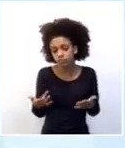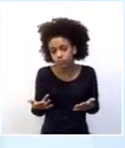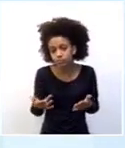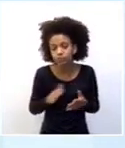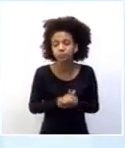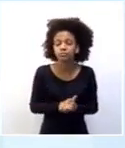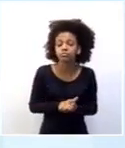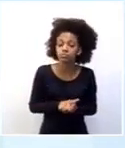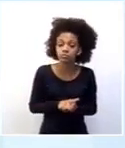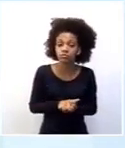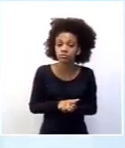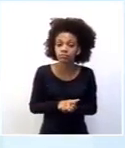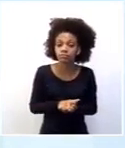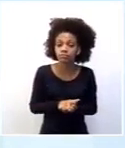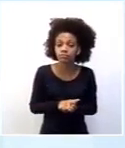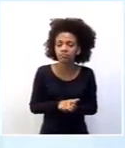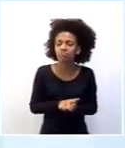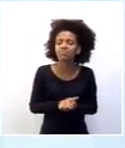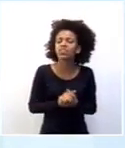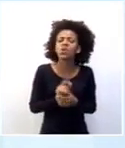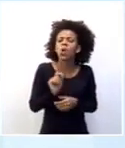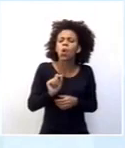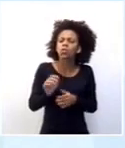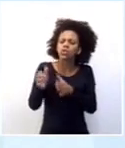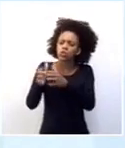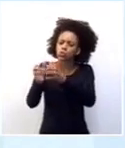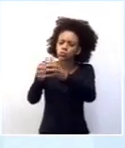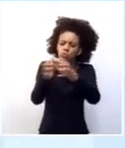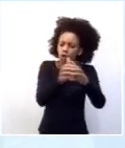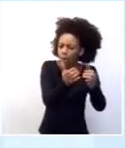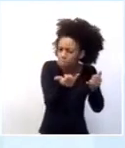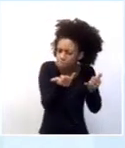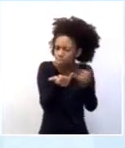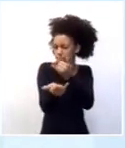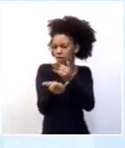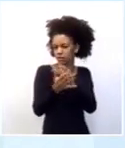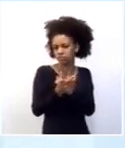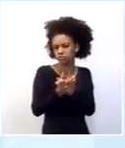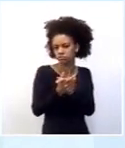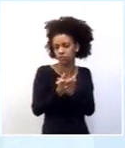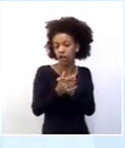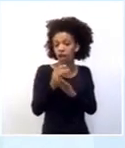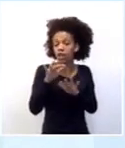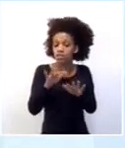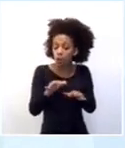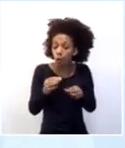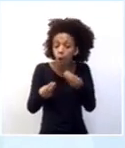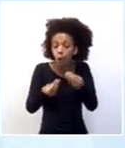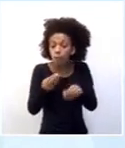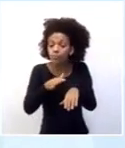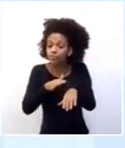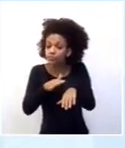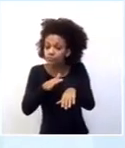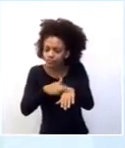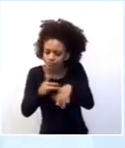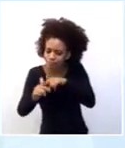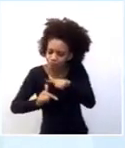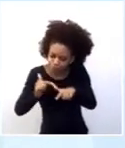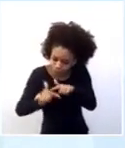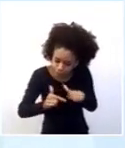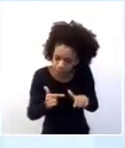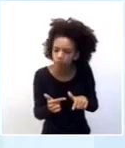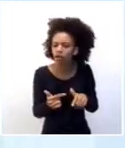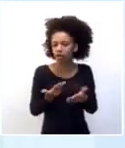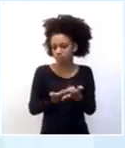fértil. O que esses povos têm em comum? Vamos ver o que eles vão ter em comum e como isso vai trabalhar com a nossa aula relacionado